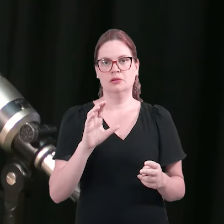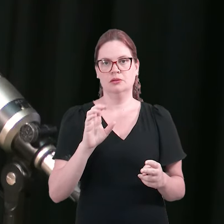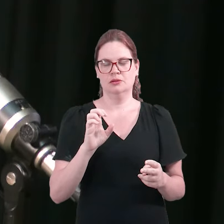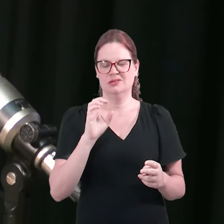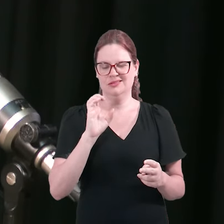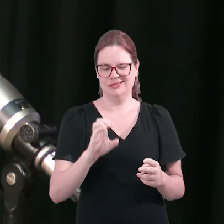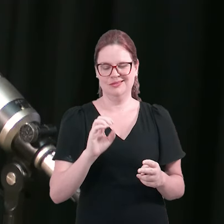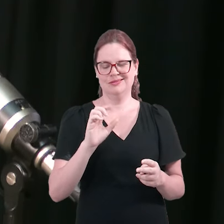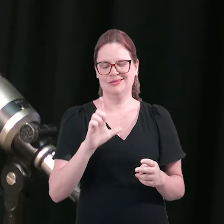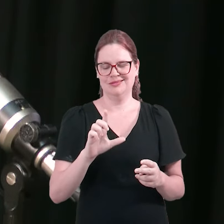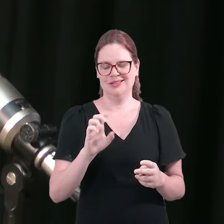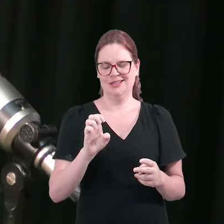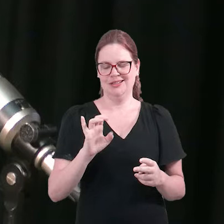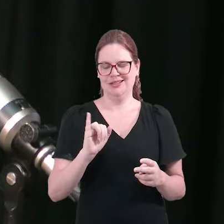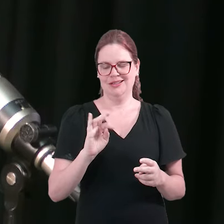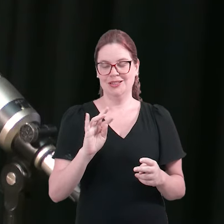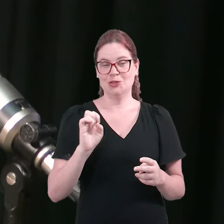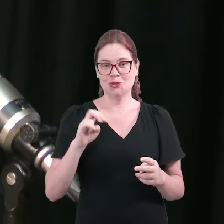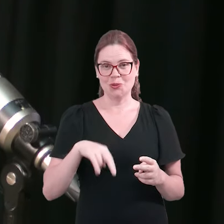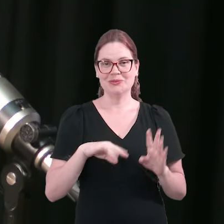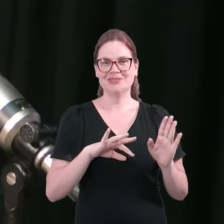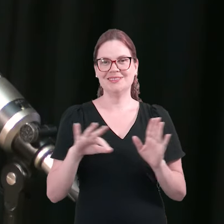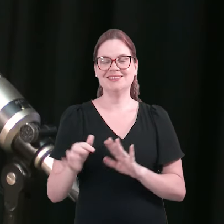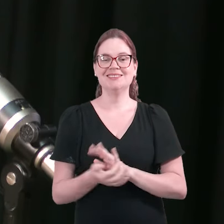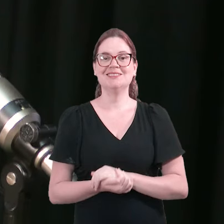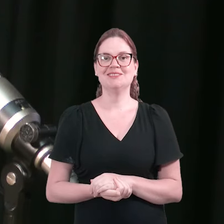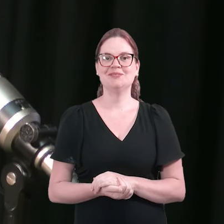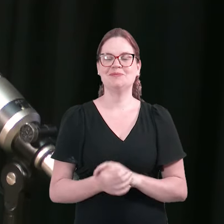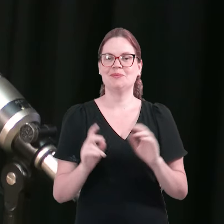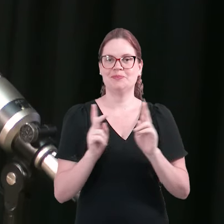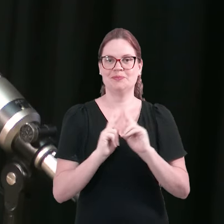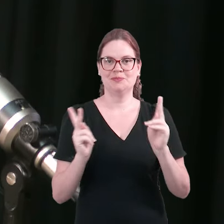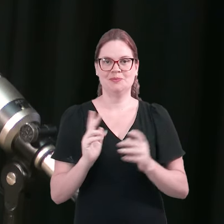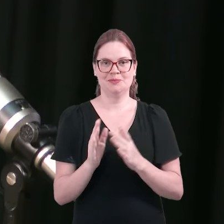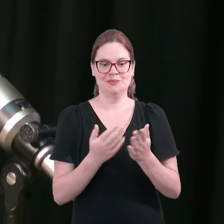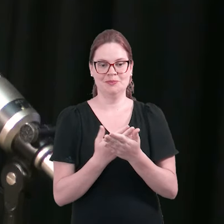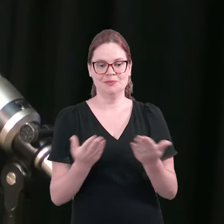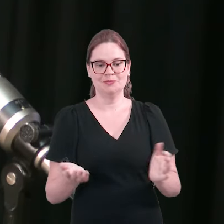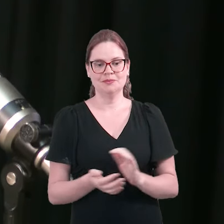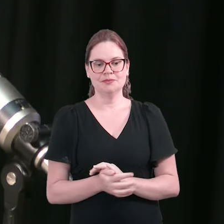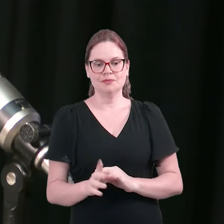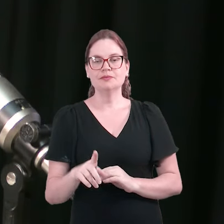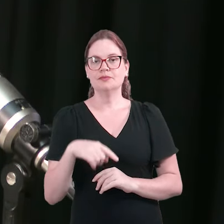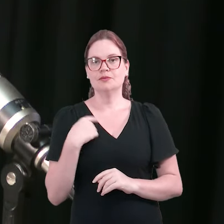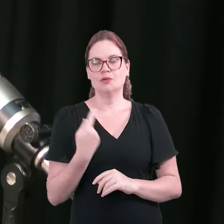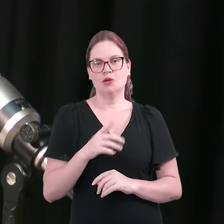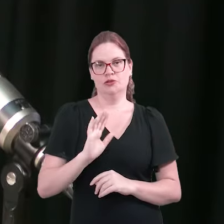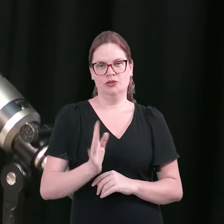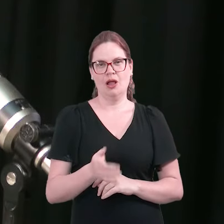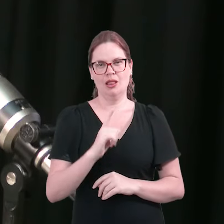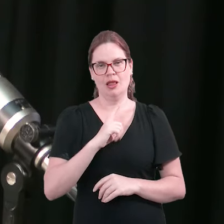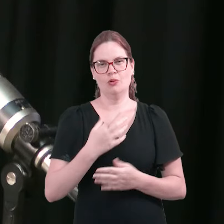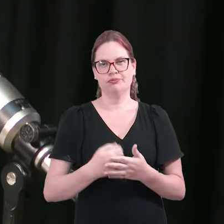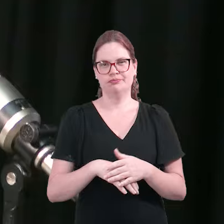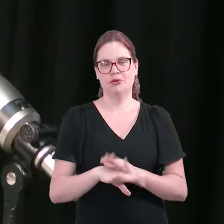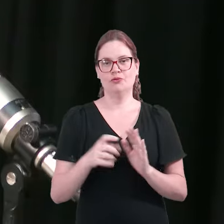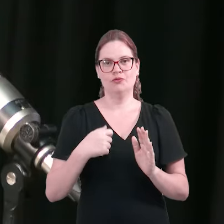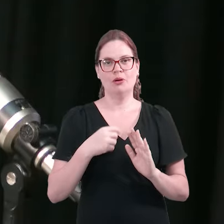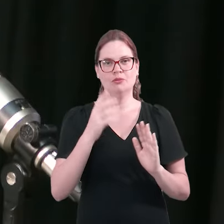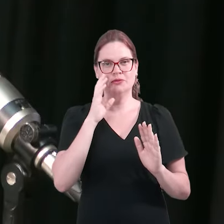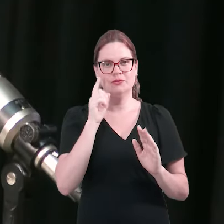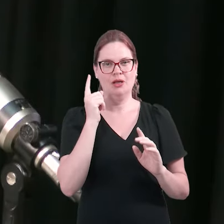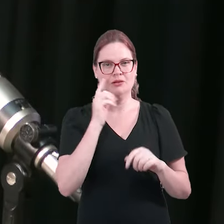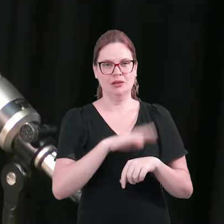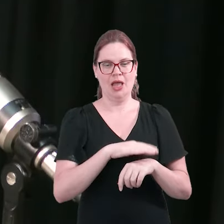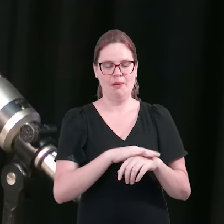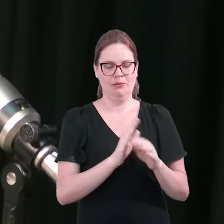Amém. Nós vamos, como de costume, sempre fazemos nos episódios do programa Inerrância Bíblica, uma linha